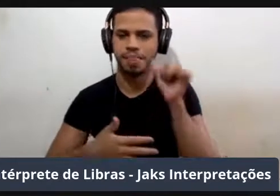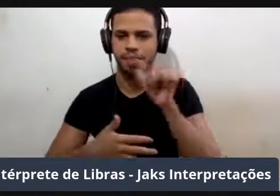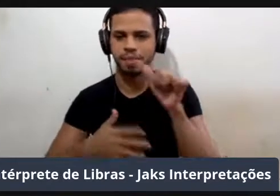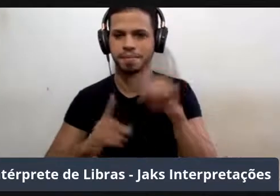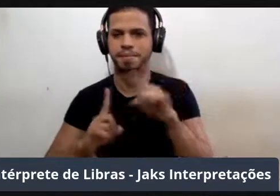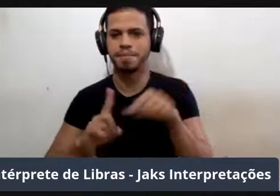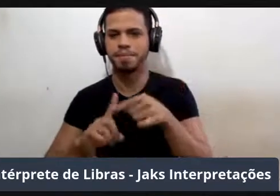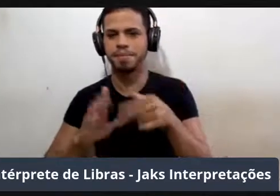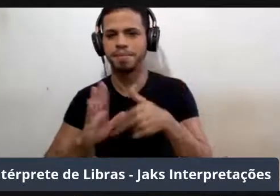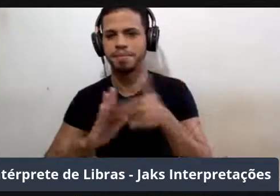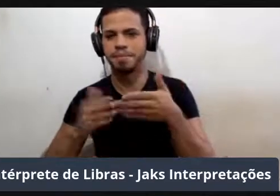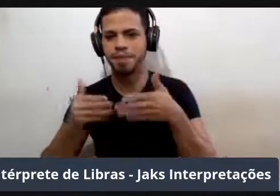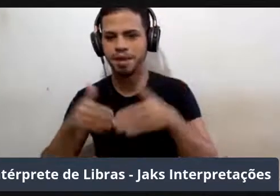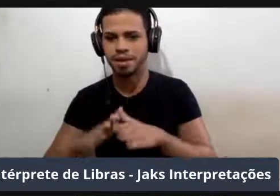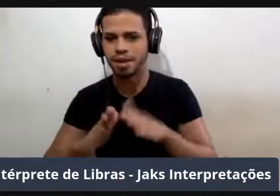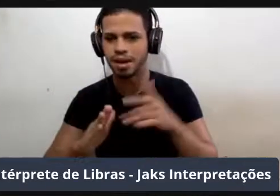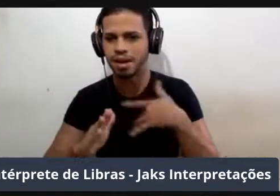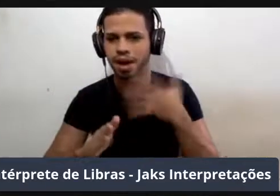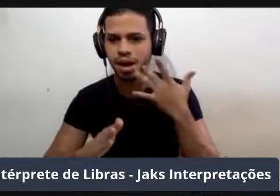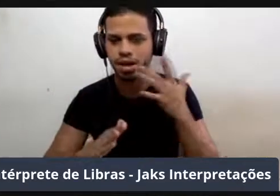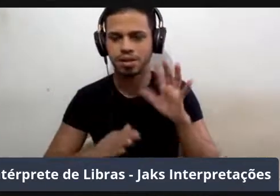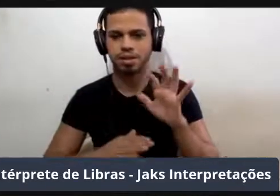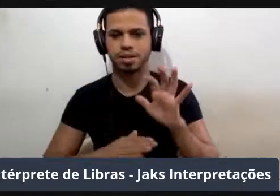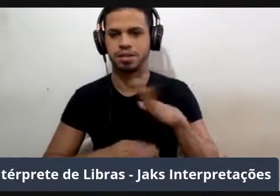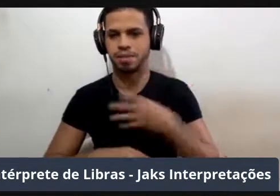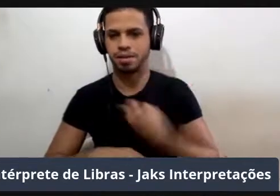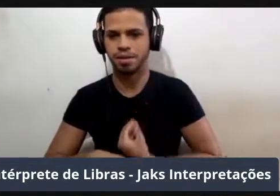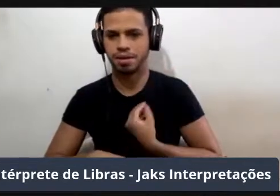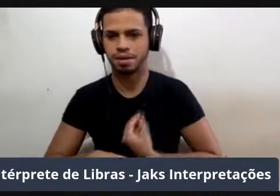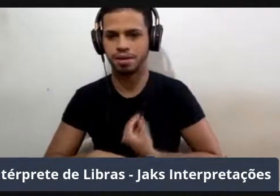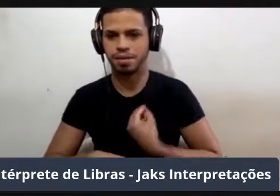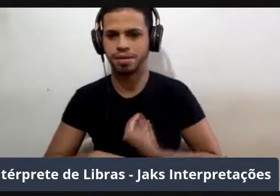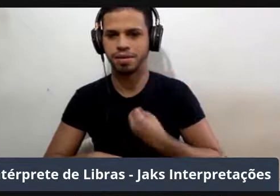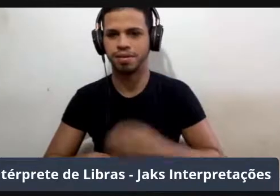estava congelada, mas está ouvindo, né, Doris?